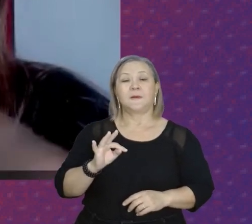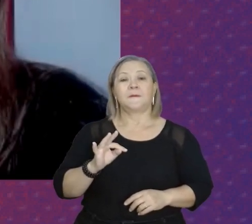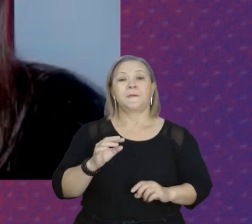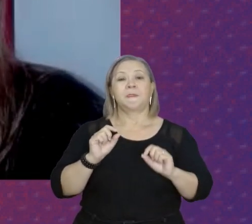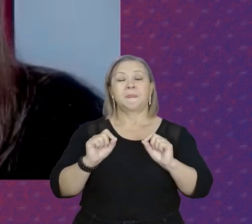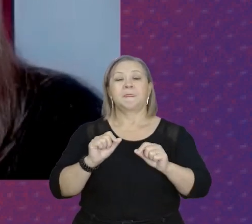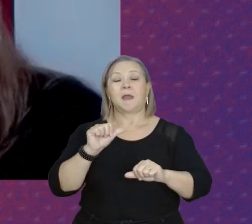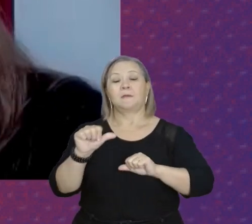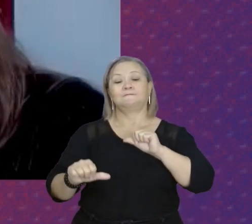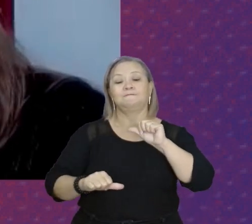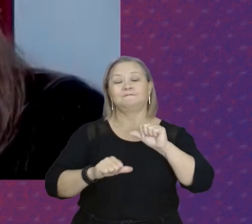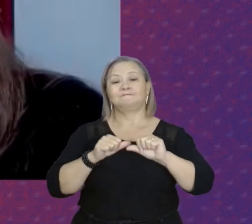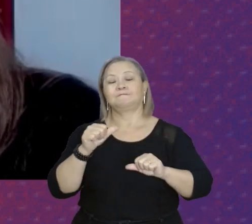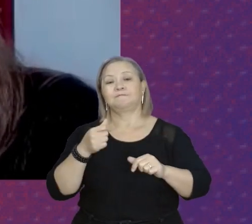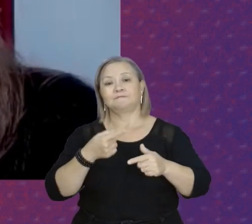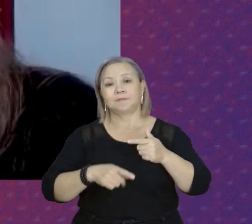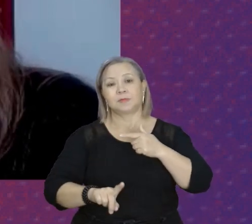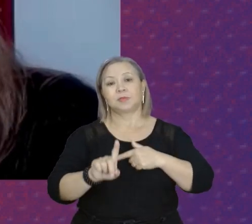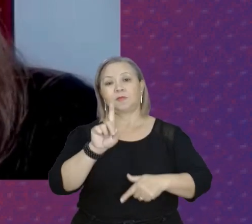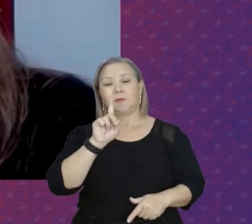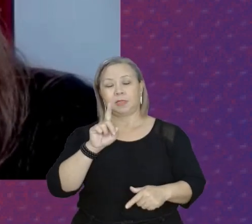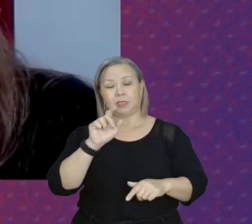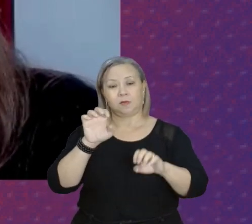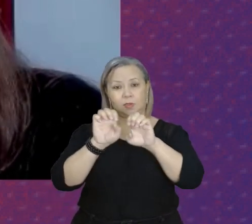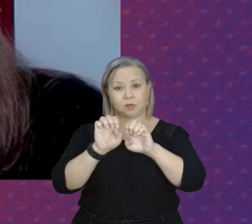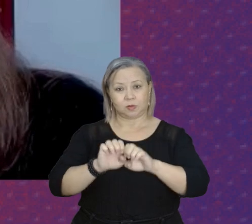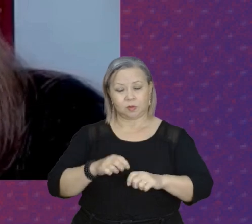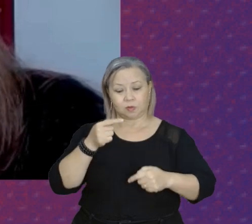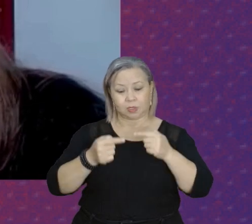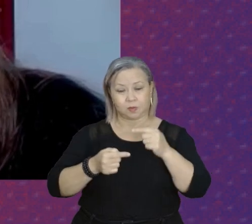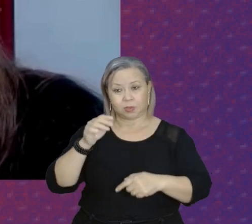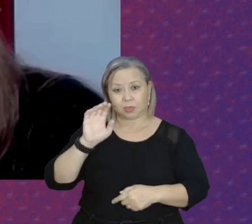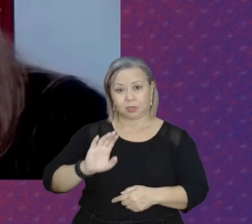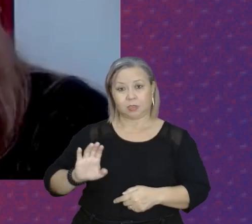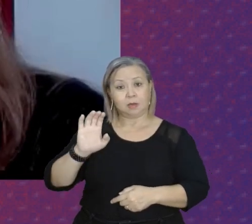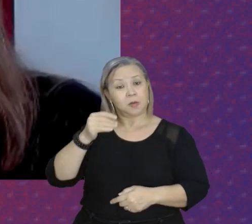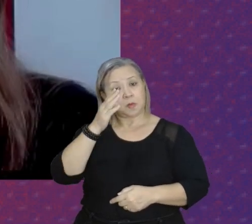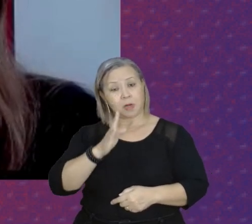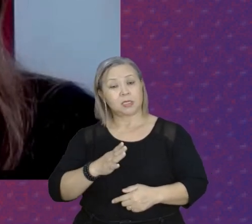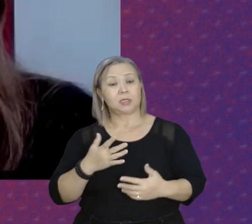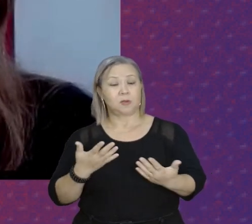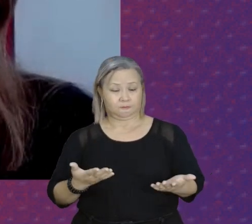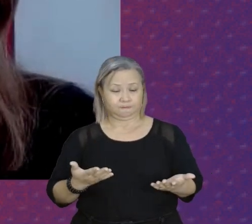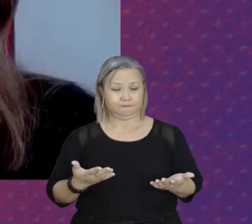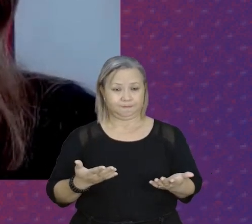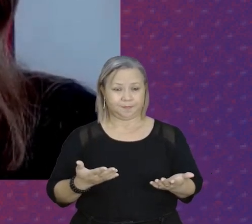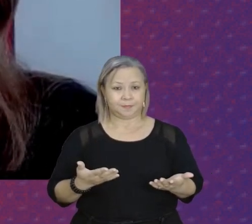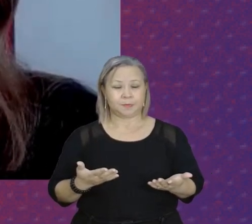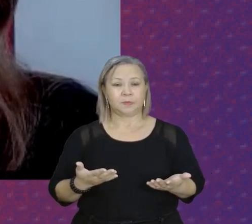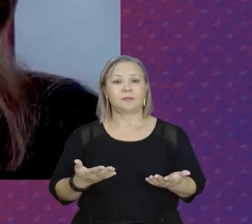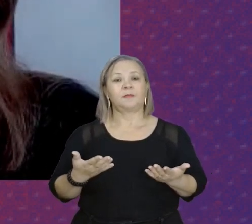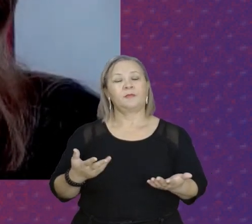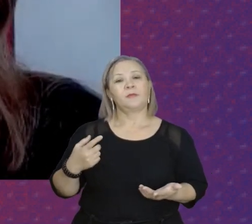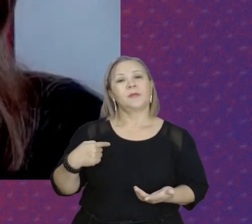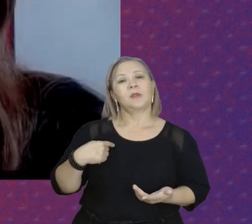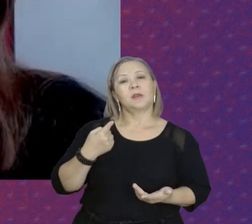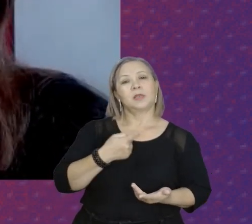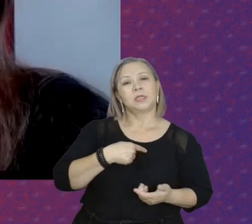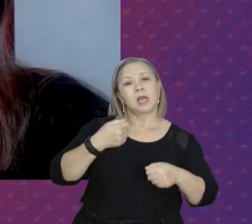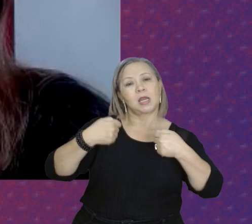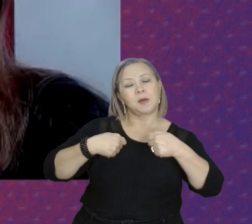na transformação das estruturas e das políticas do Estado brasileiro, né? Então, a gente